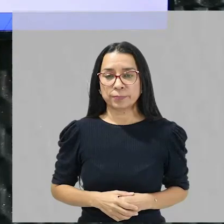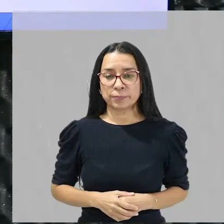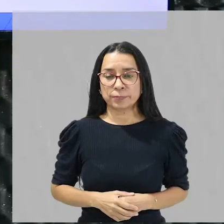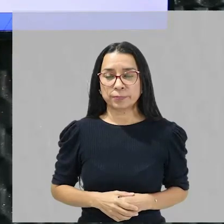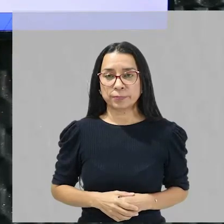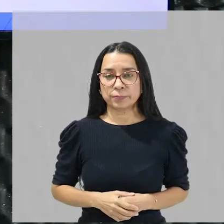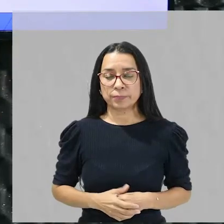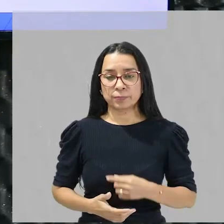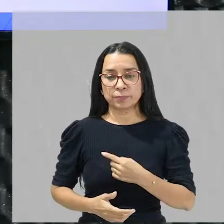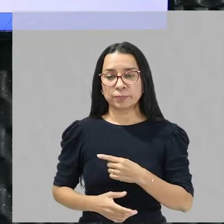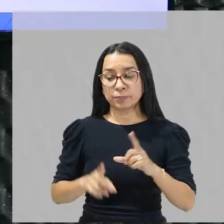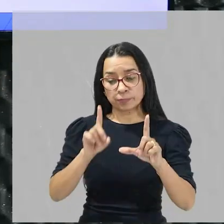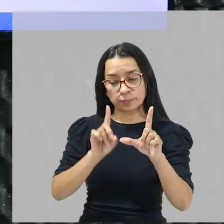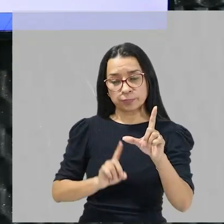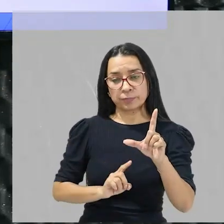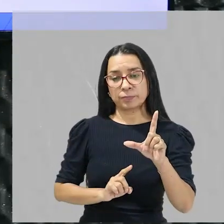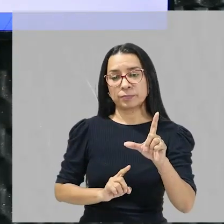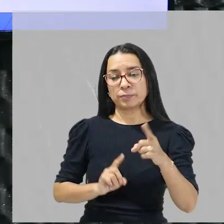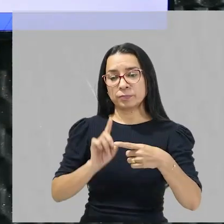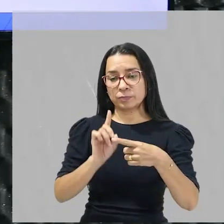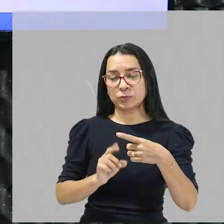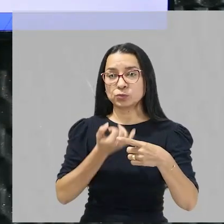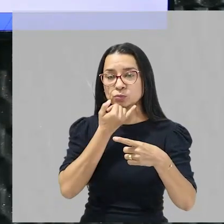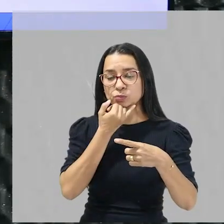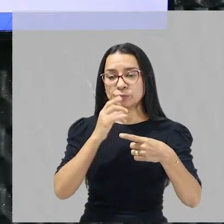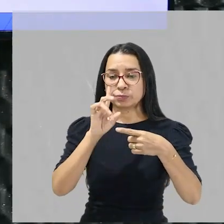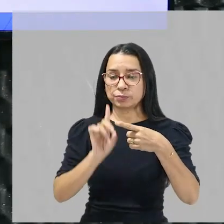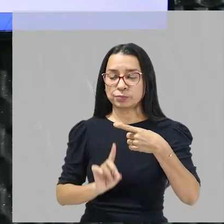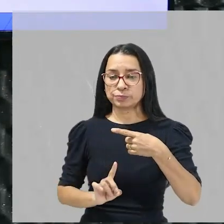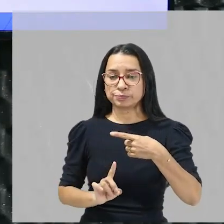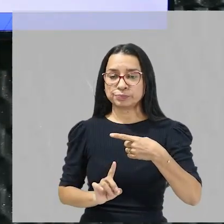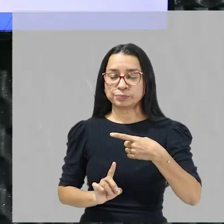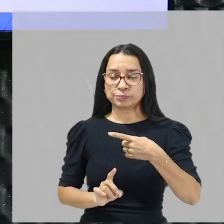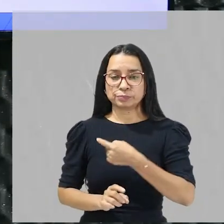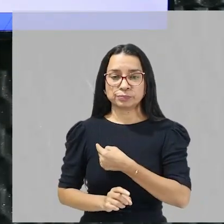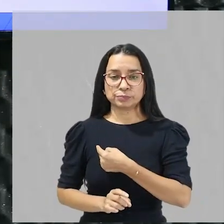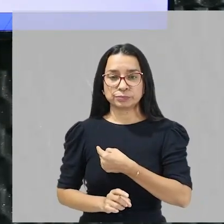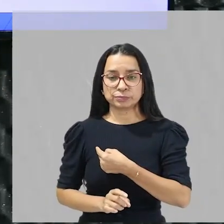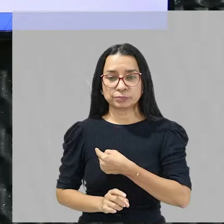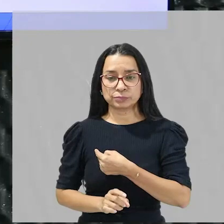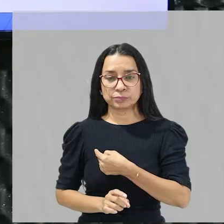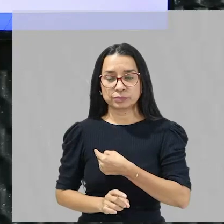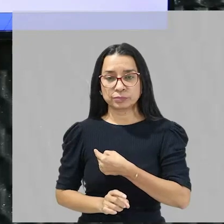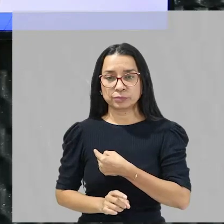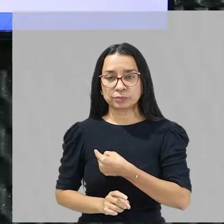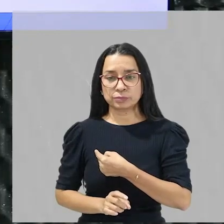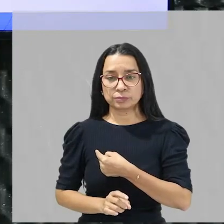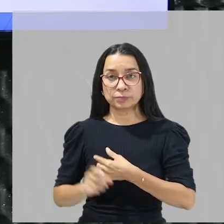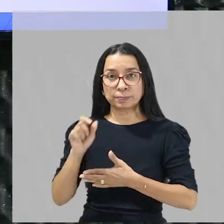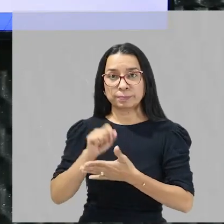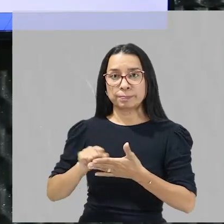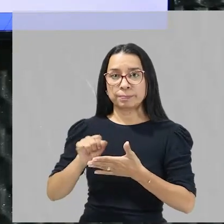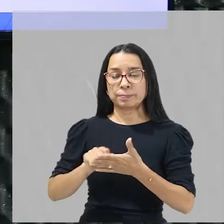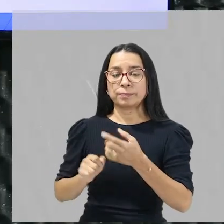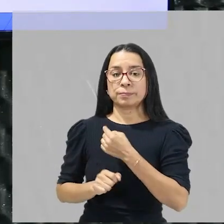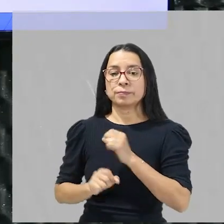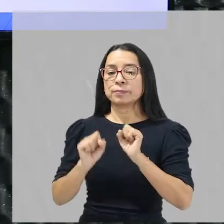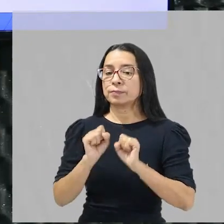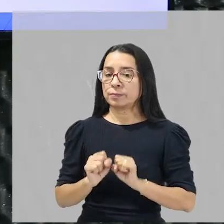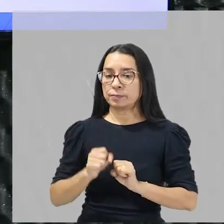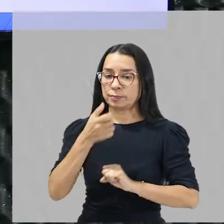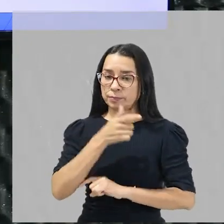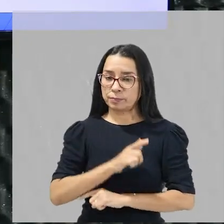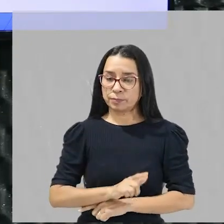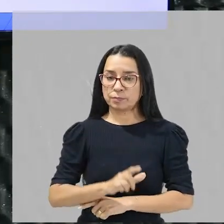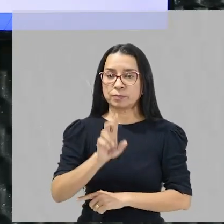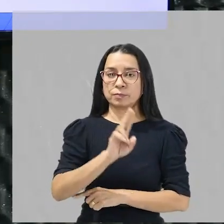perdoe. No denominador, tá? Então ficou log de R elevado a B. Gente, dessa escrita aqui eu posso novamente